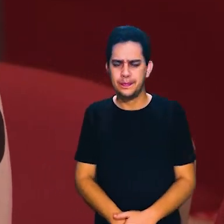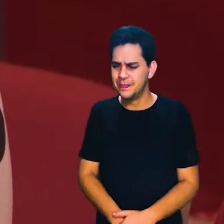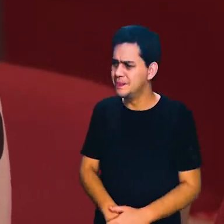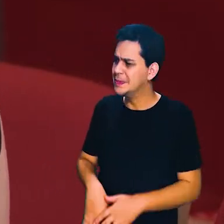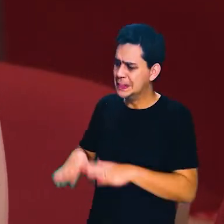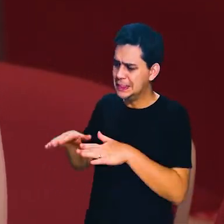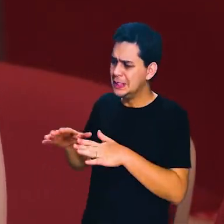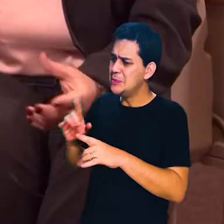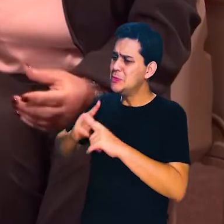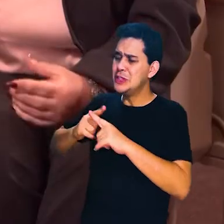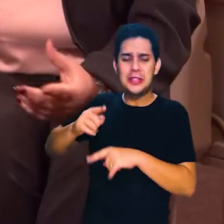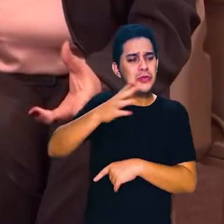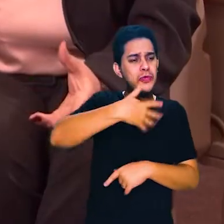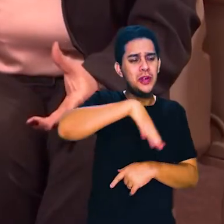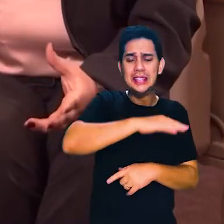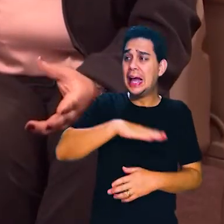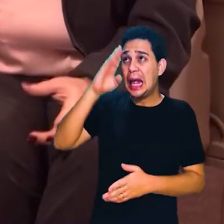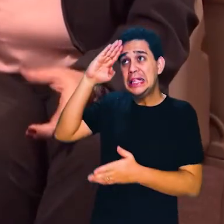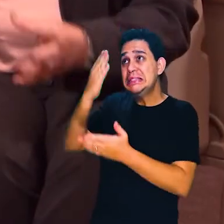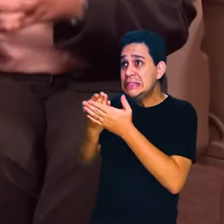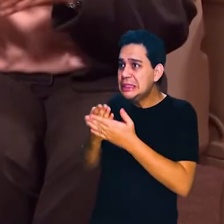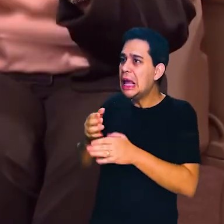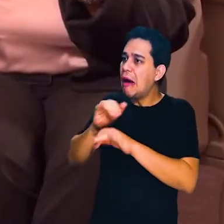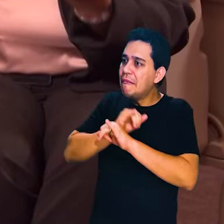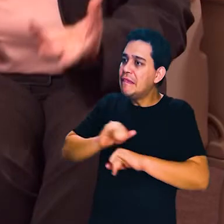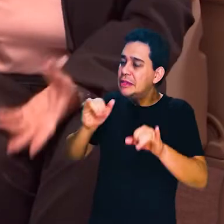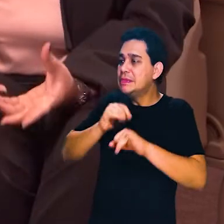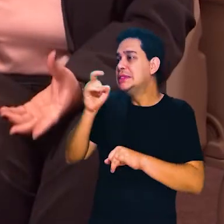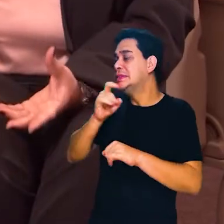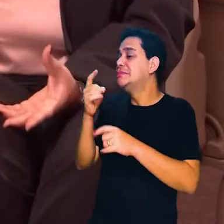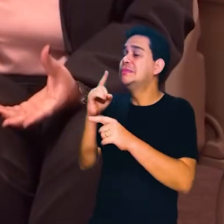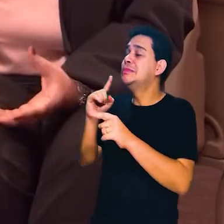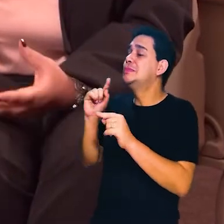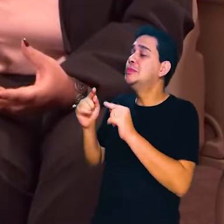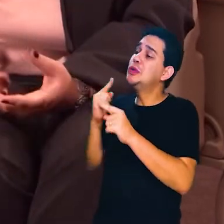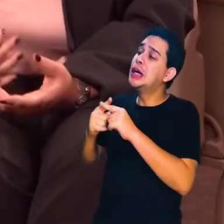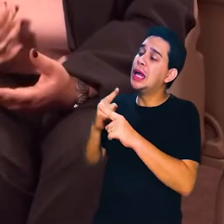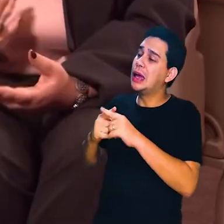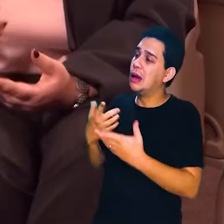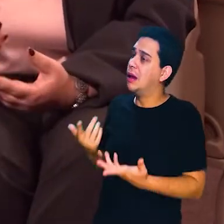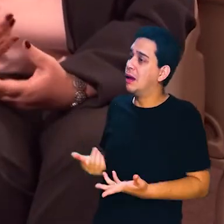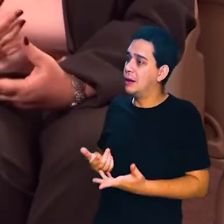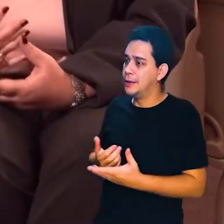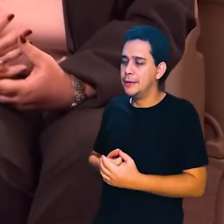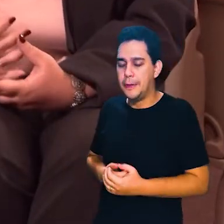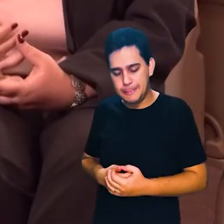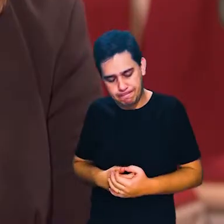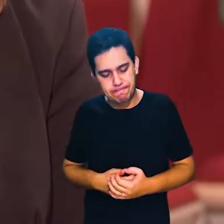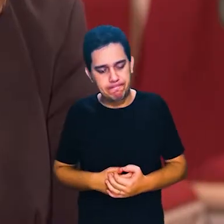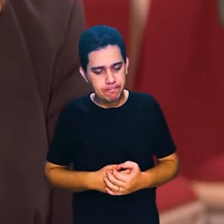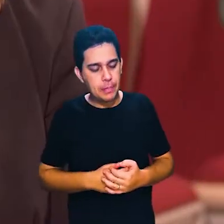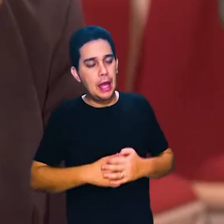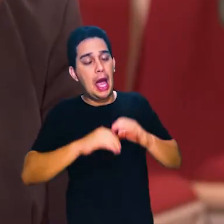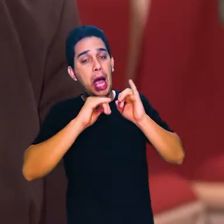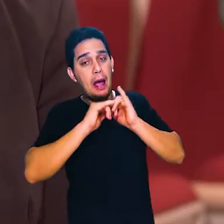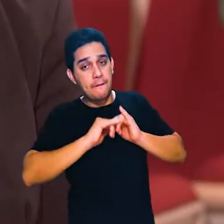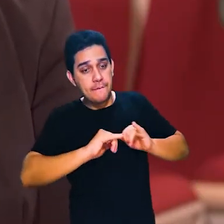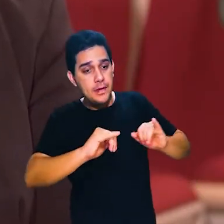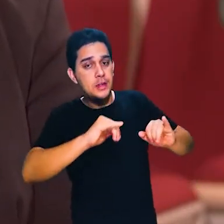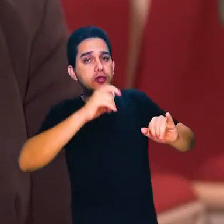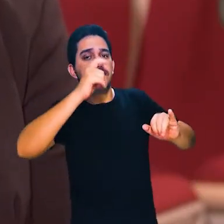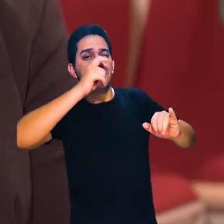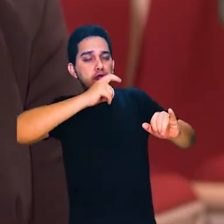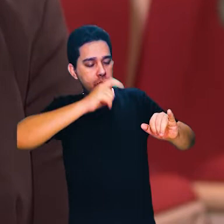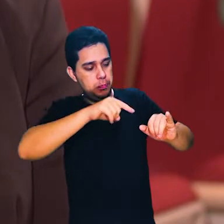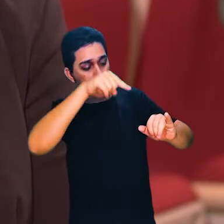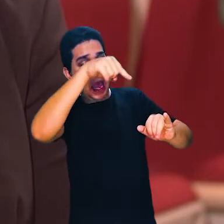notícias falsas? Muitas das vezes, embutida naquela notícia falsa, vem uma